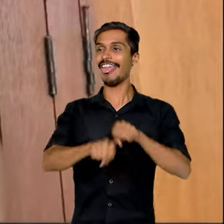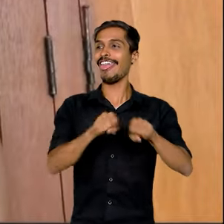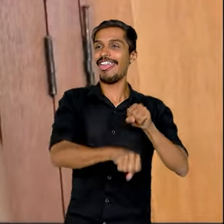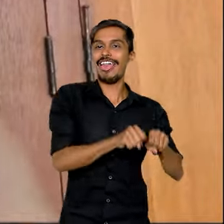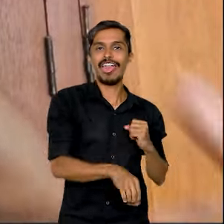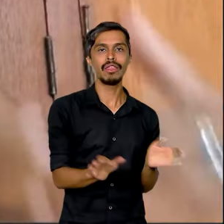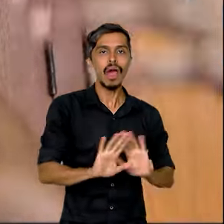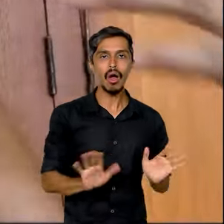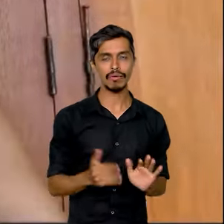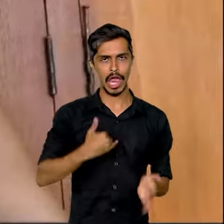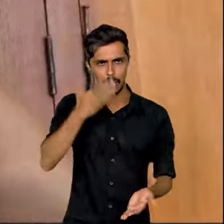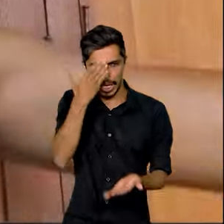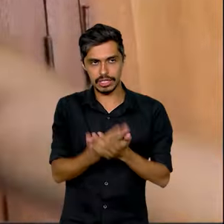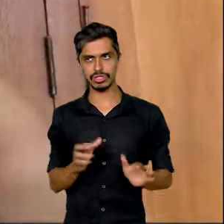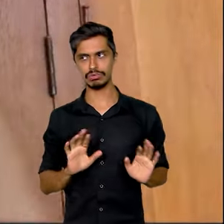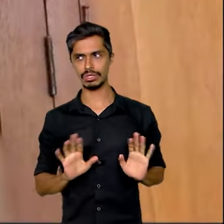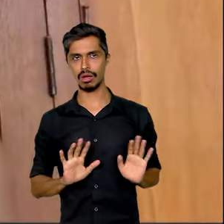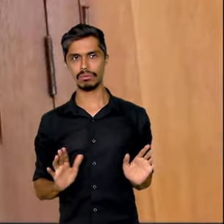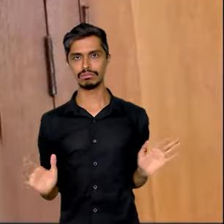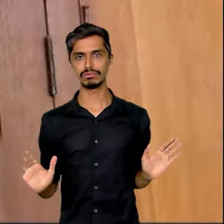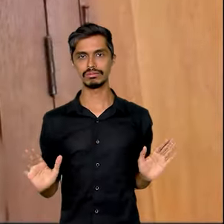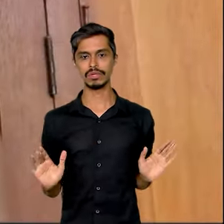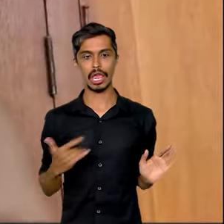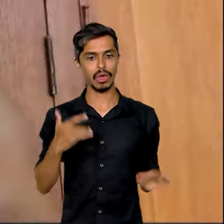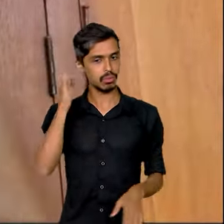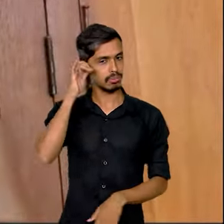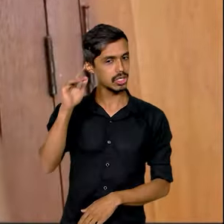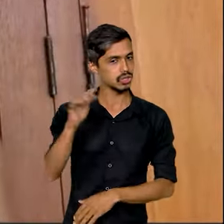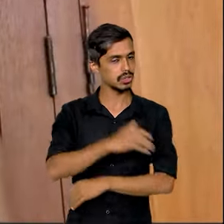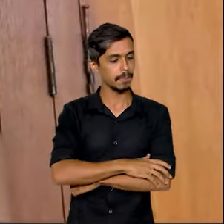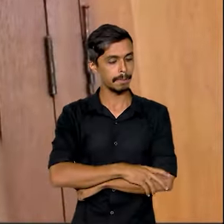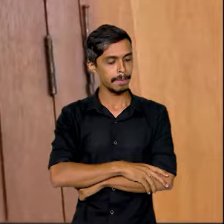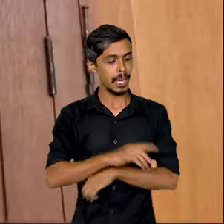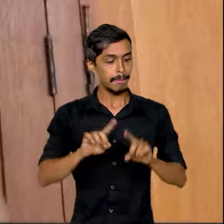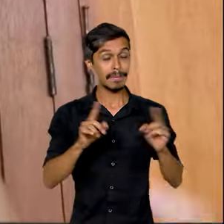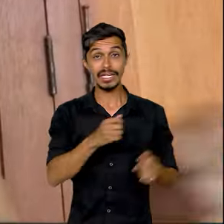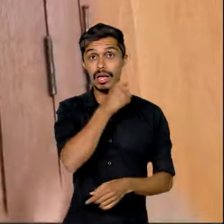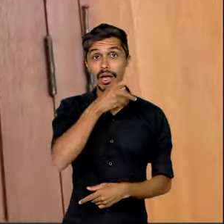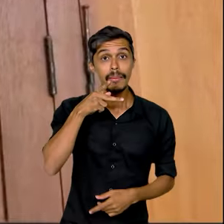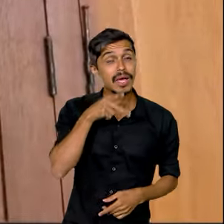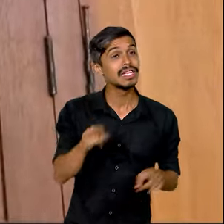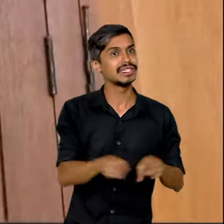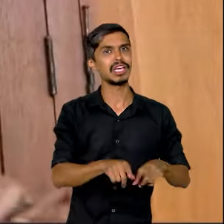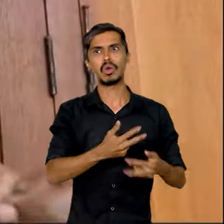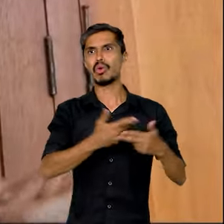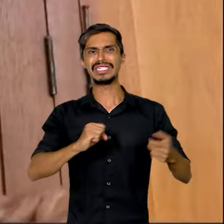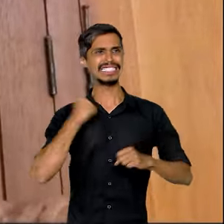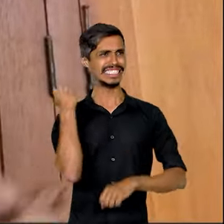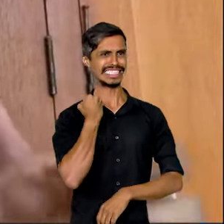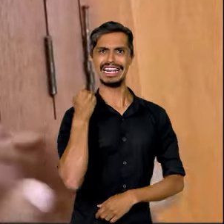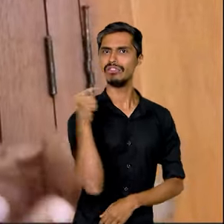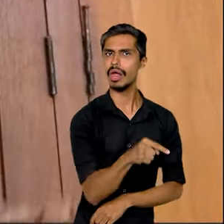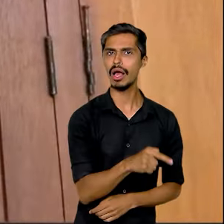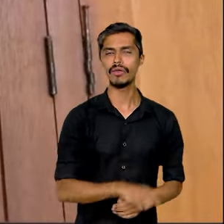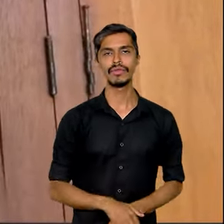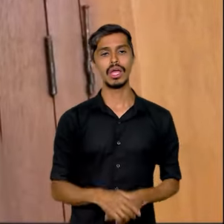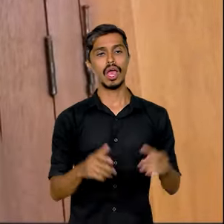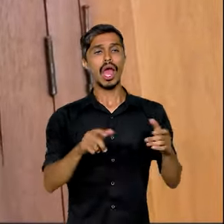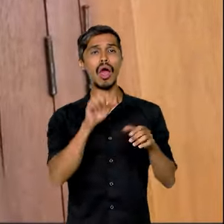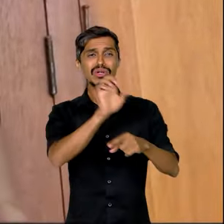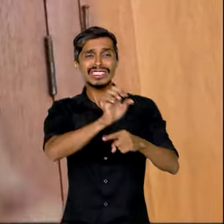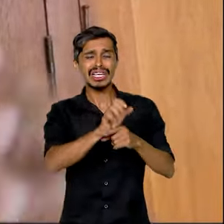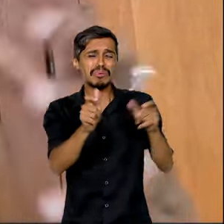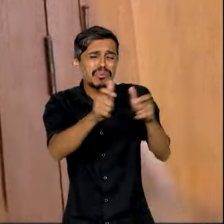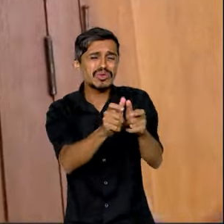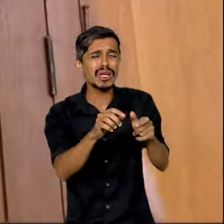eu acredito que não. Eu imagino. Mas veja, no Amapá também tem coisas escabrosas. É um estado pequeno, então no volume parece que é